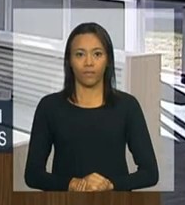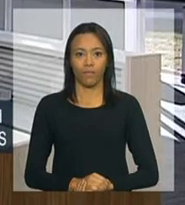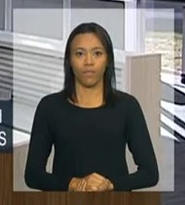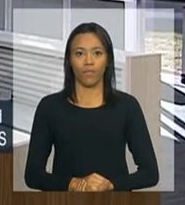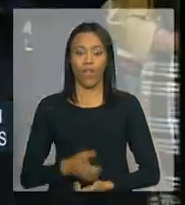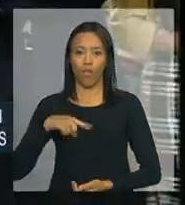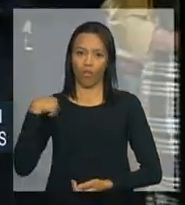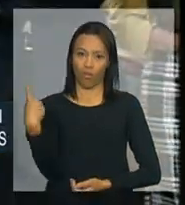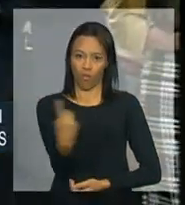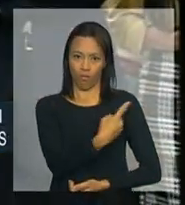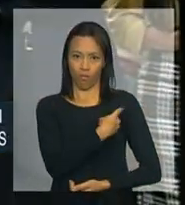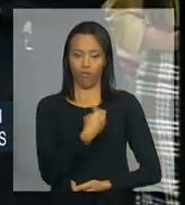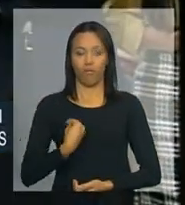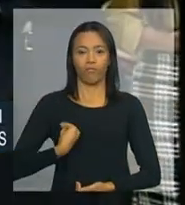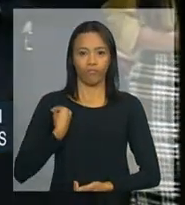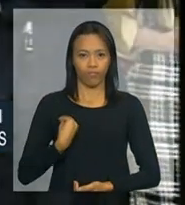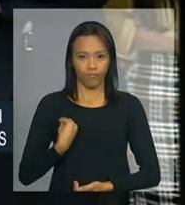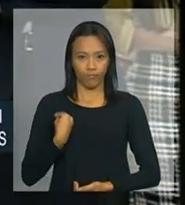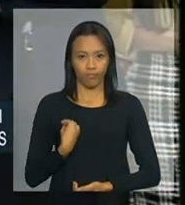Nós estamos...